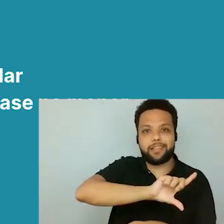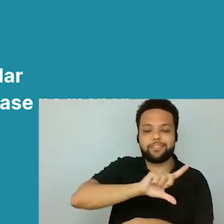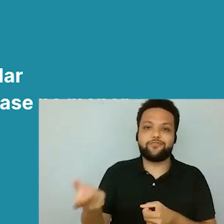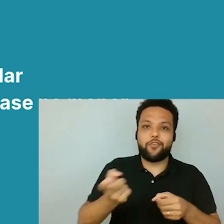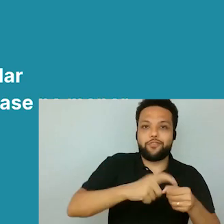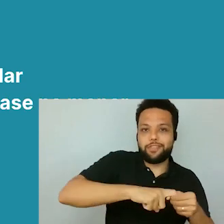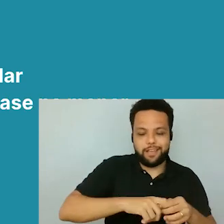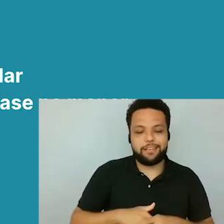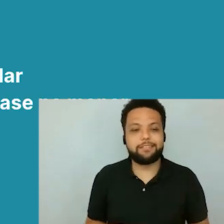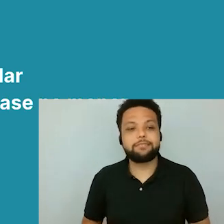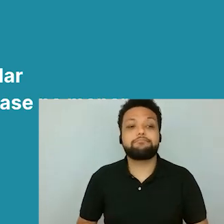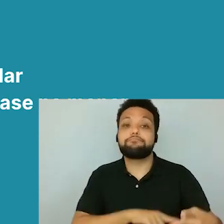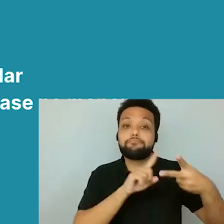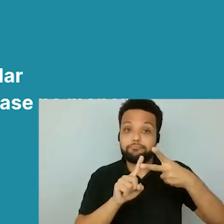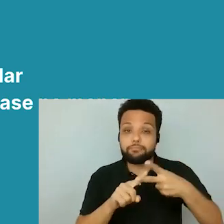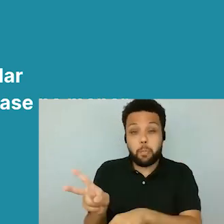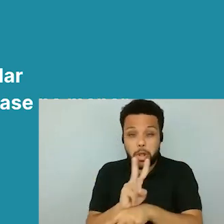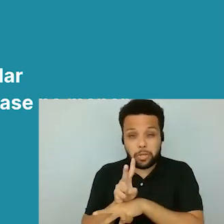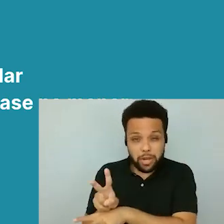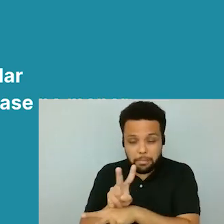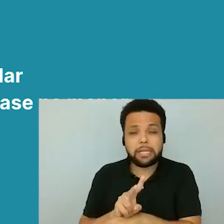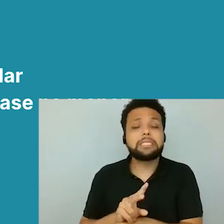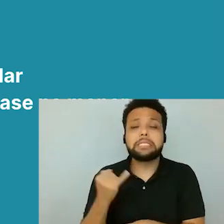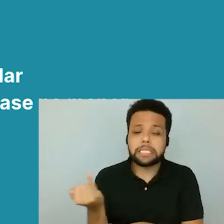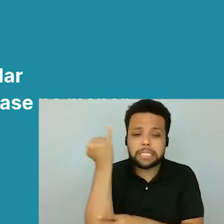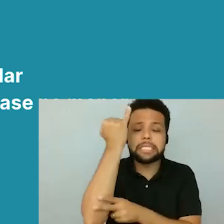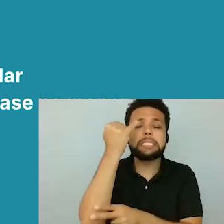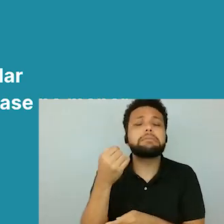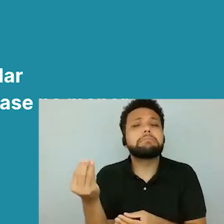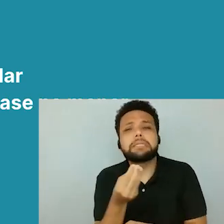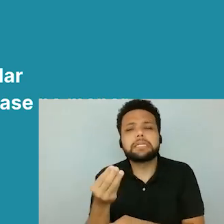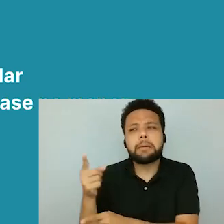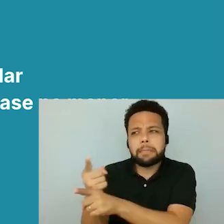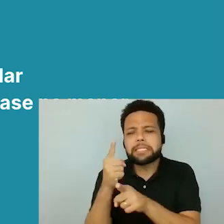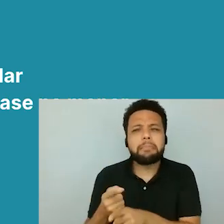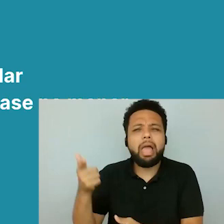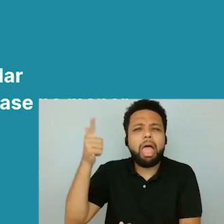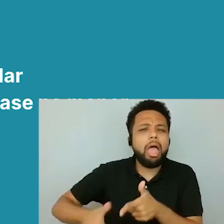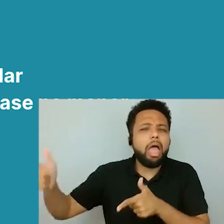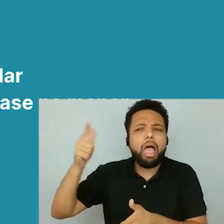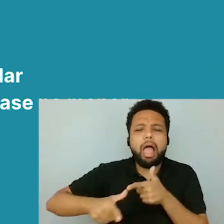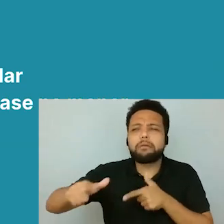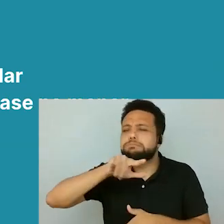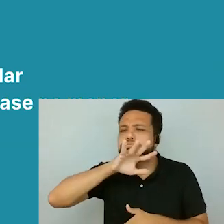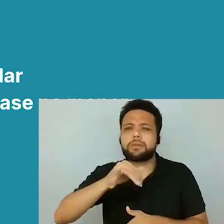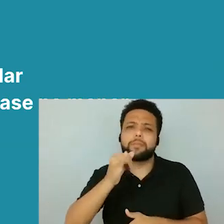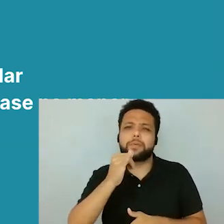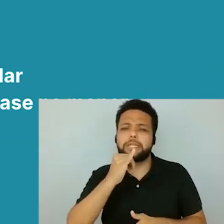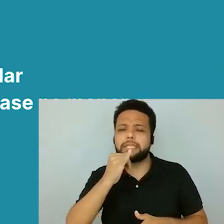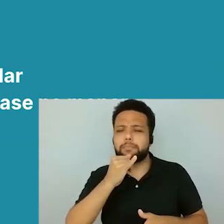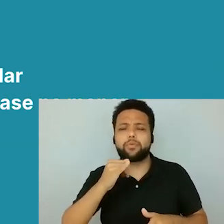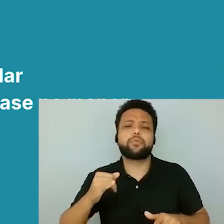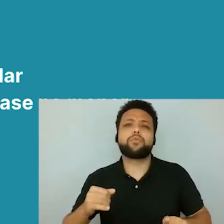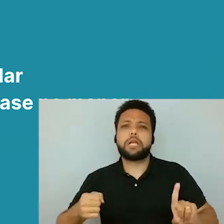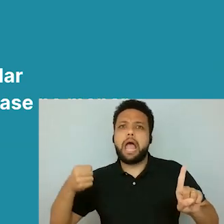O monitoramento a gente considerou importante aqui, principalmente para detectar anomalias. Então, se estão fazendo um ataque de força bruta, por exemplo, na